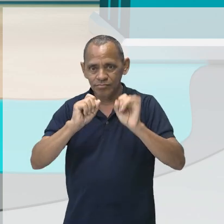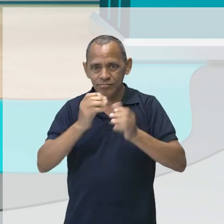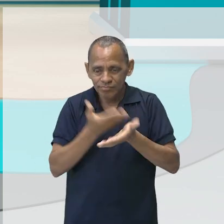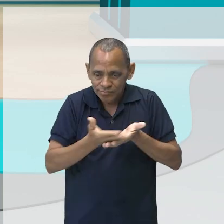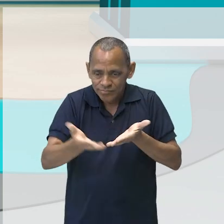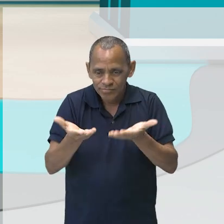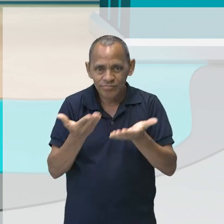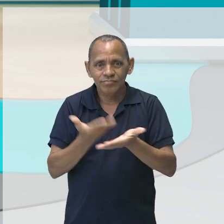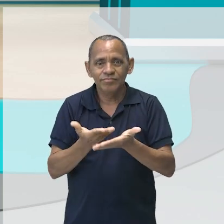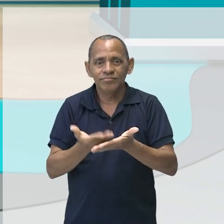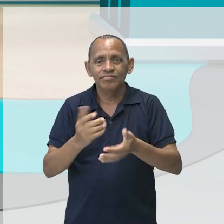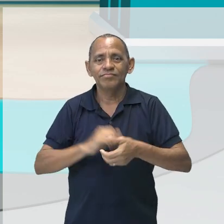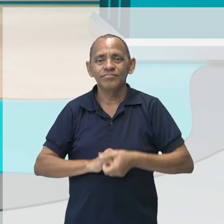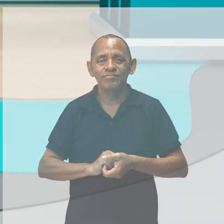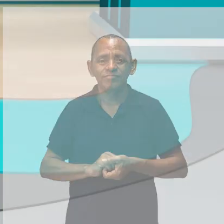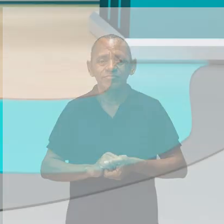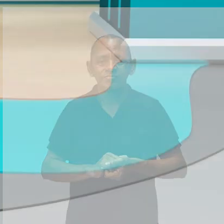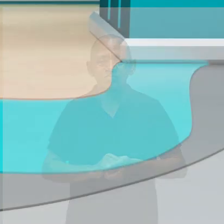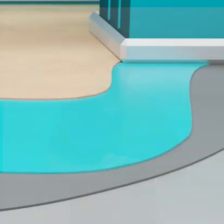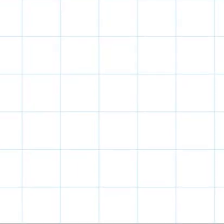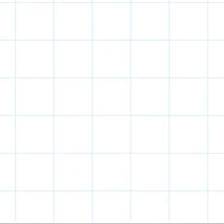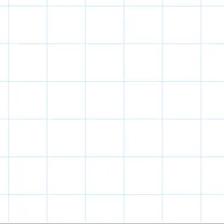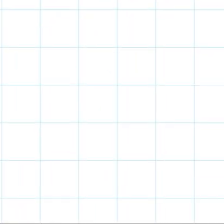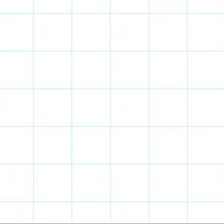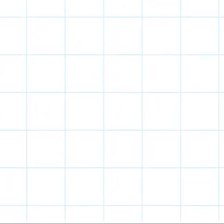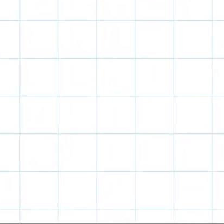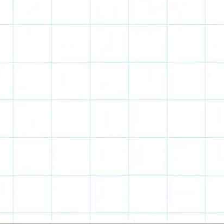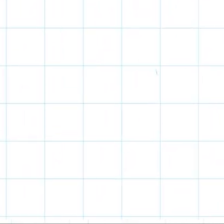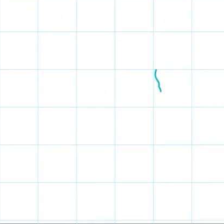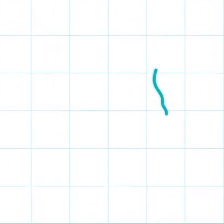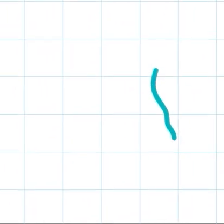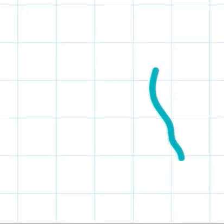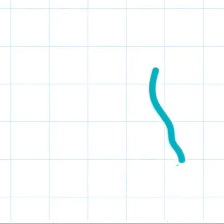vamos lá, let's get started.